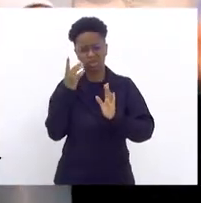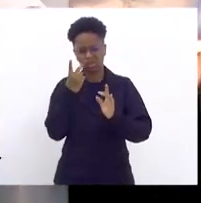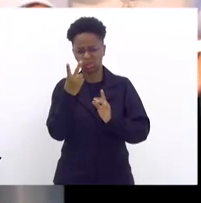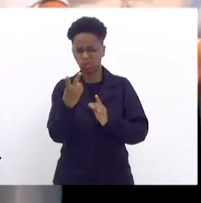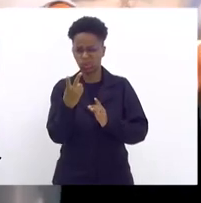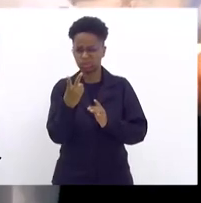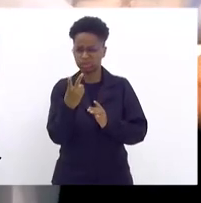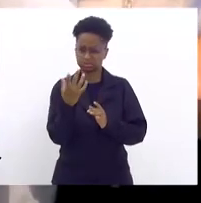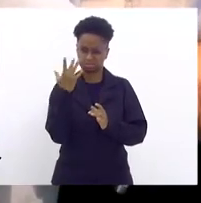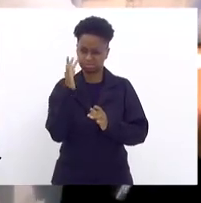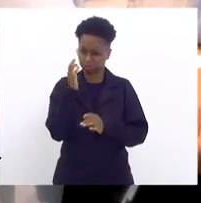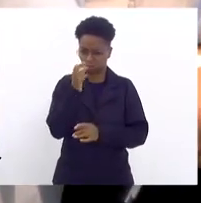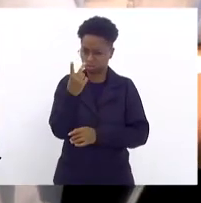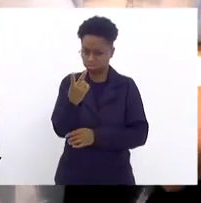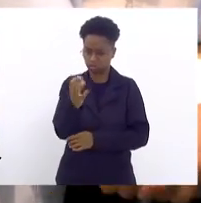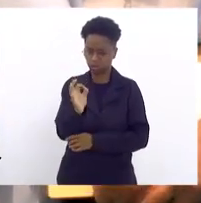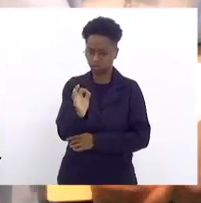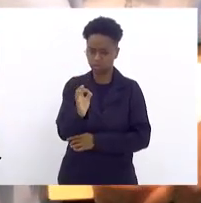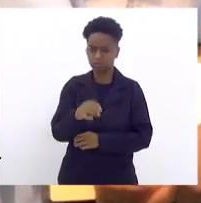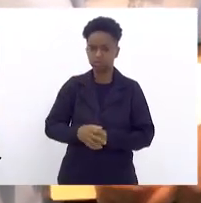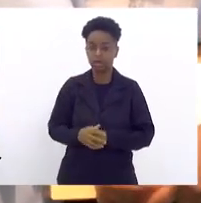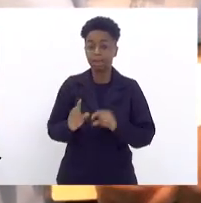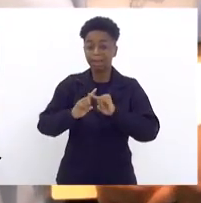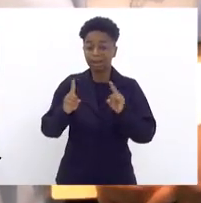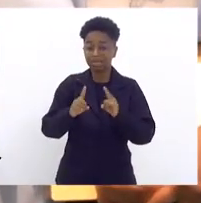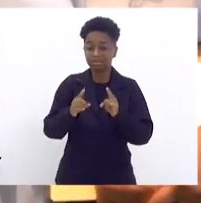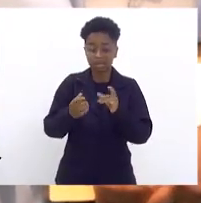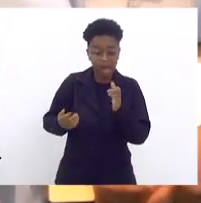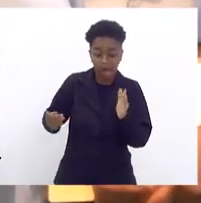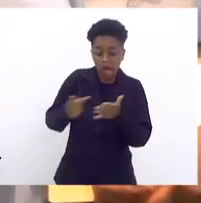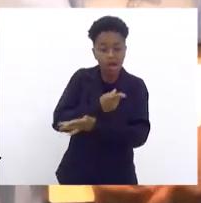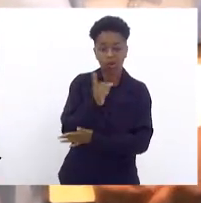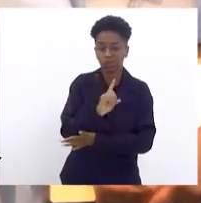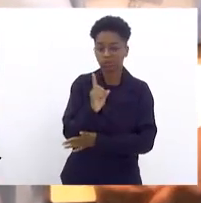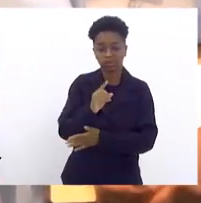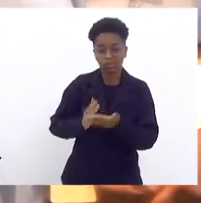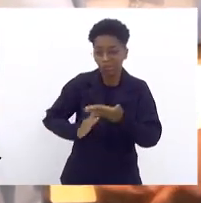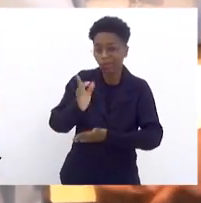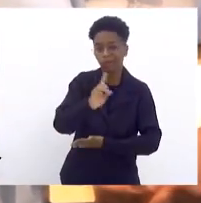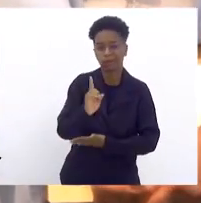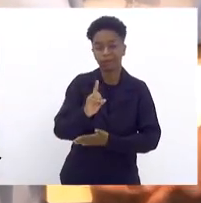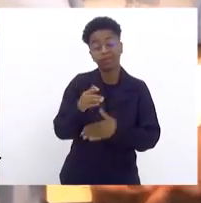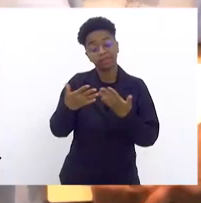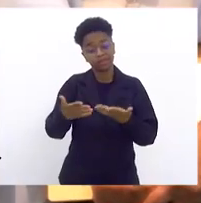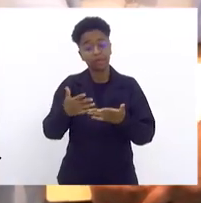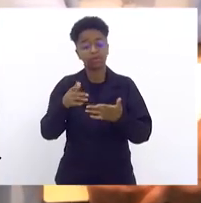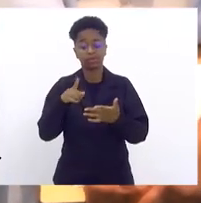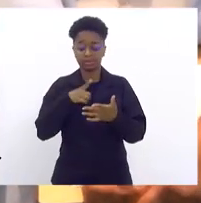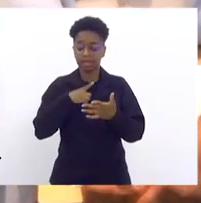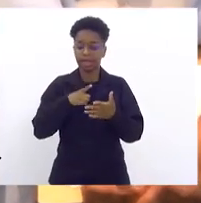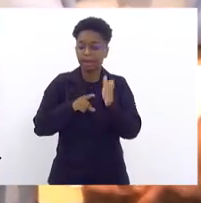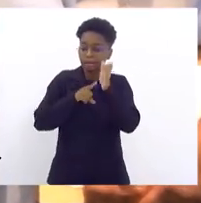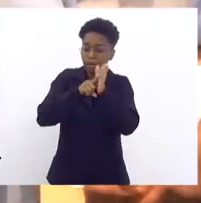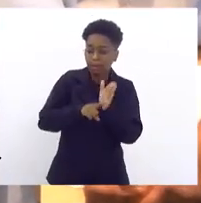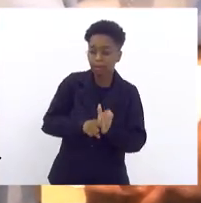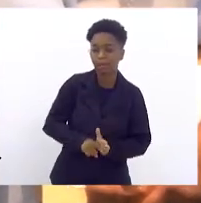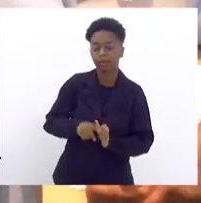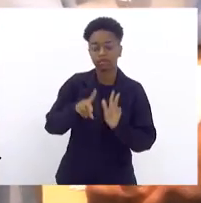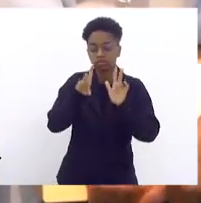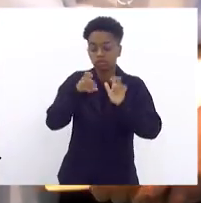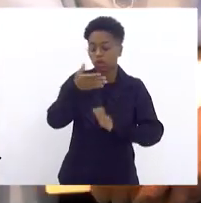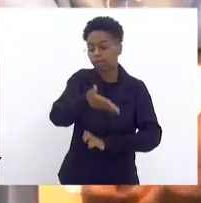leis se eu não me engano mas que não estão regulamentadas e por isso não são aplicadas então assim a gente tem um inquérito civil que é exclusivamente sobre isso